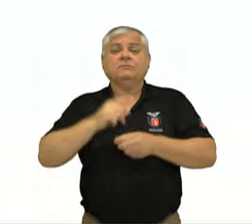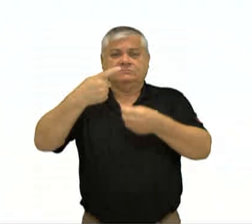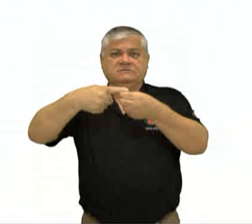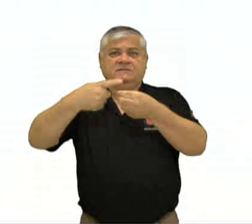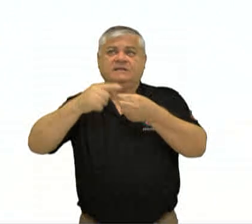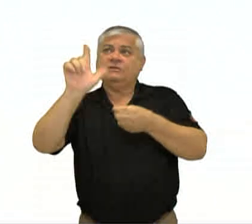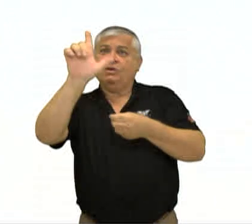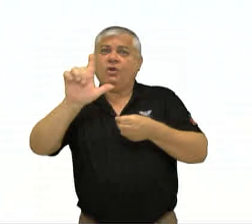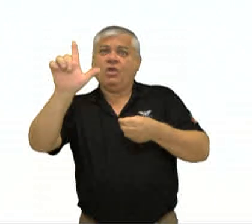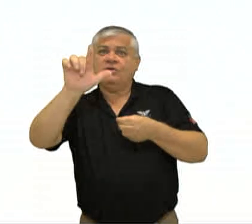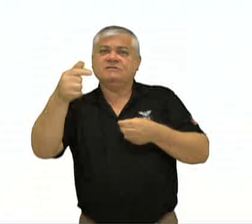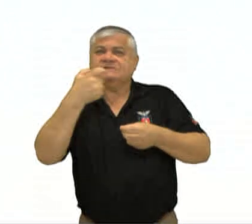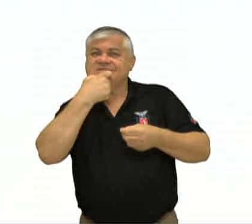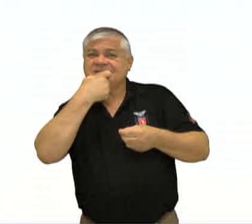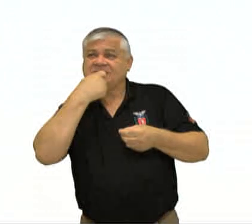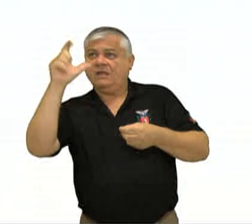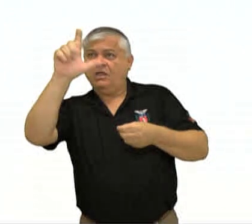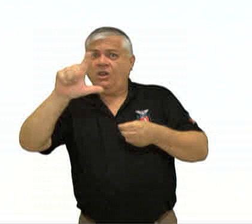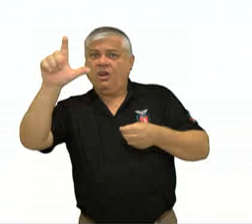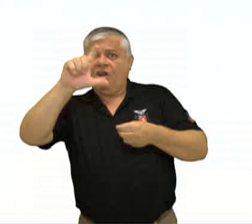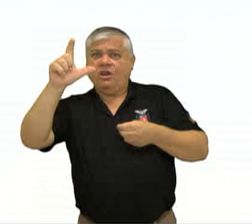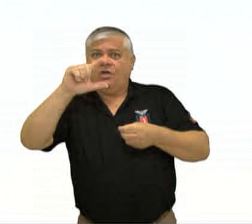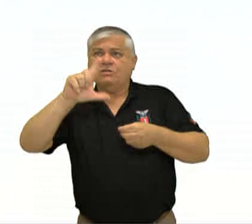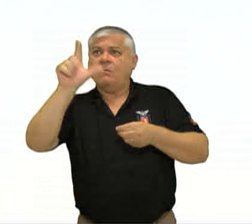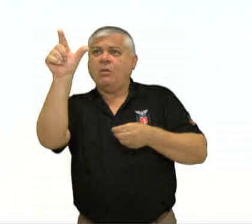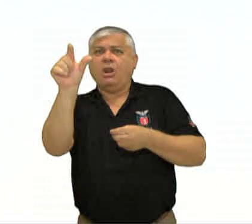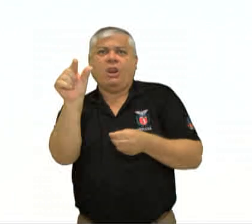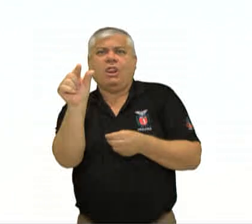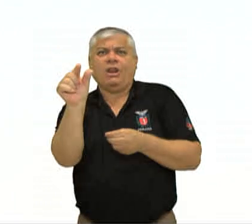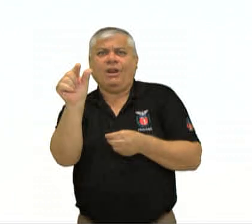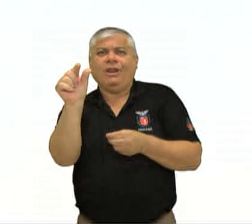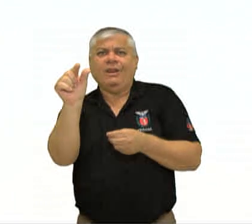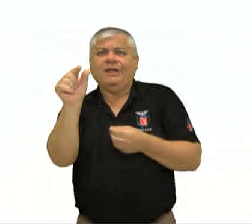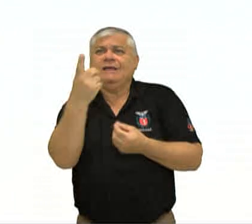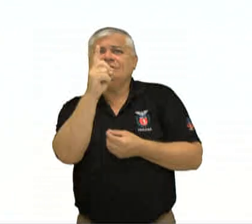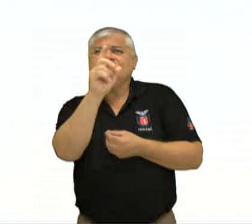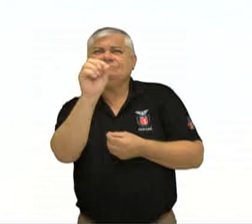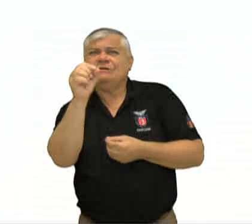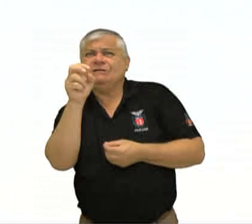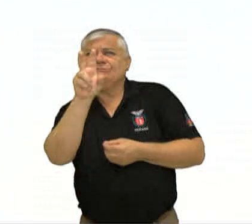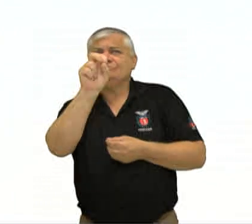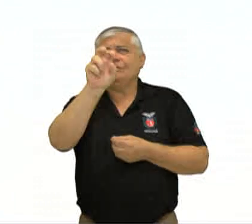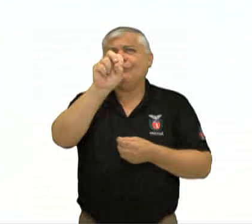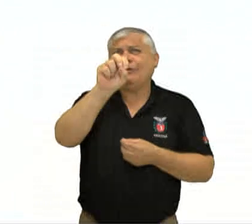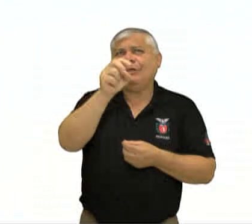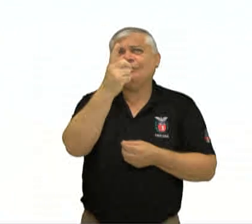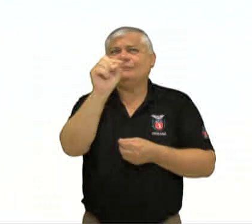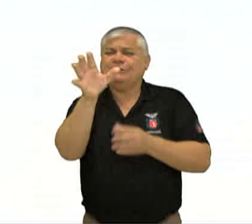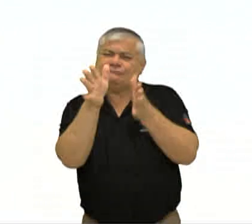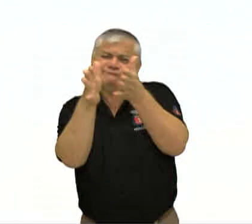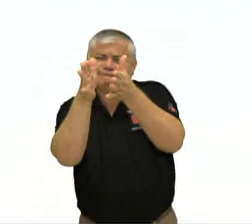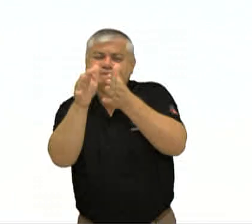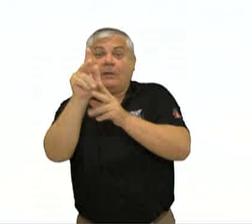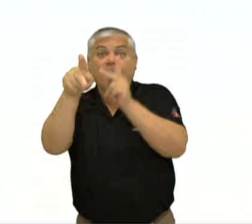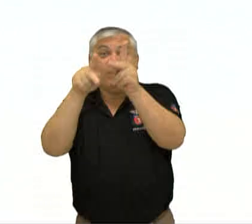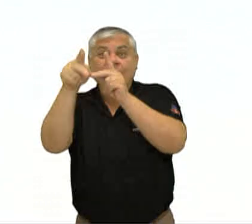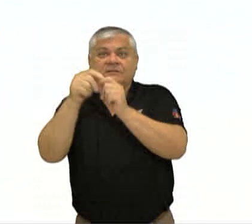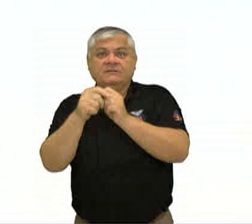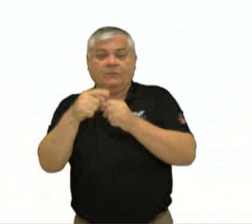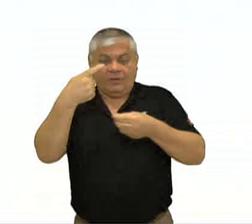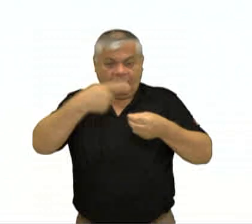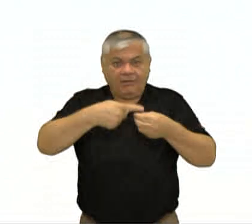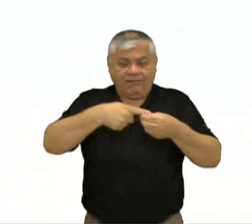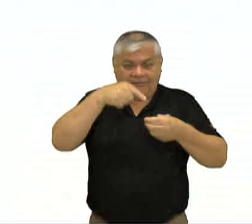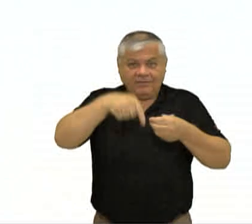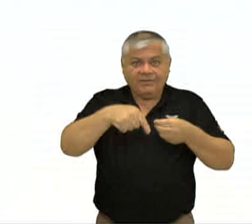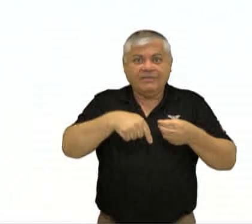da Europa no período, não chegava a 100 mil habitantes, né? A gente tinha ali entre 50 e 100 mil habitantes. Então, uma cidade na